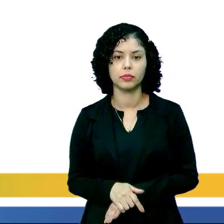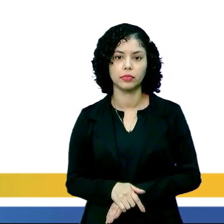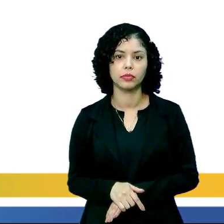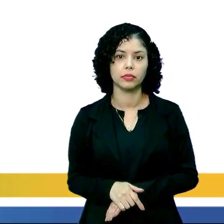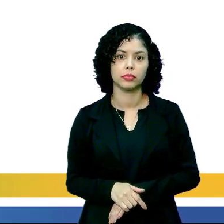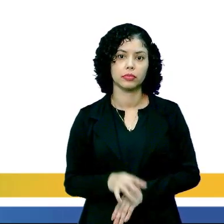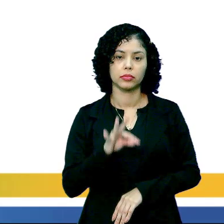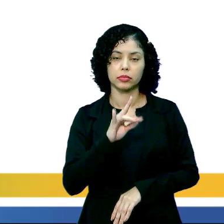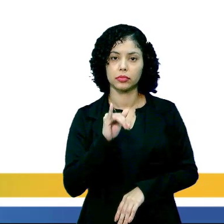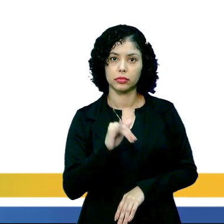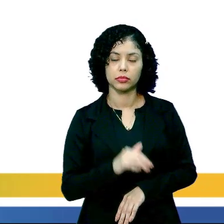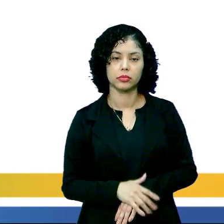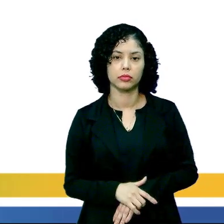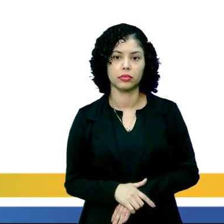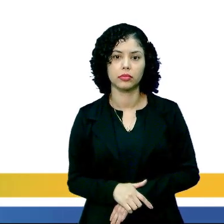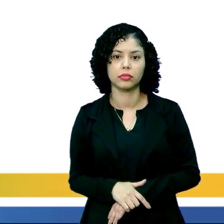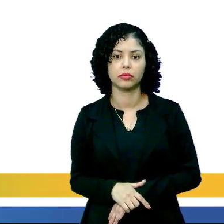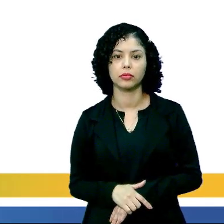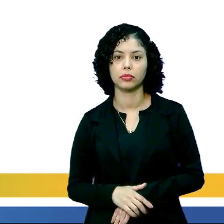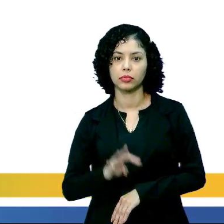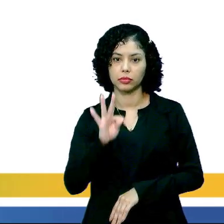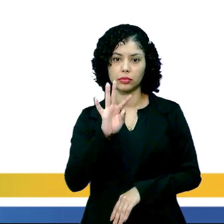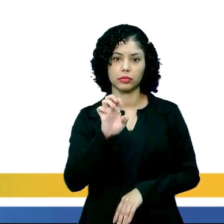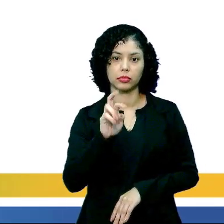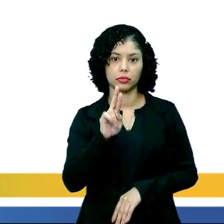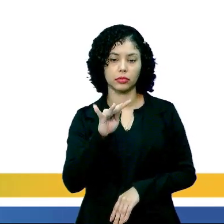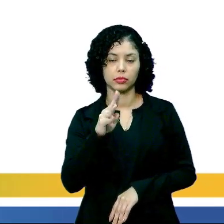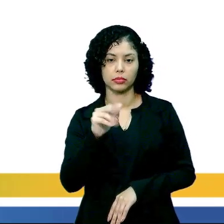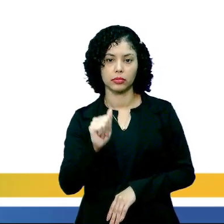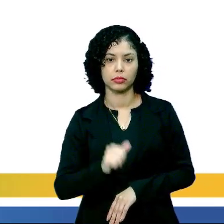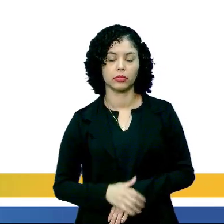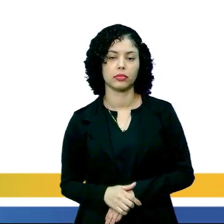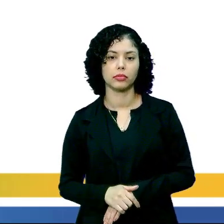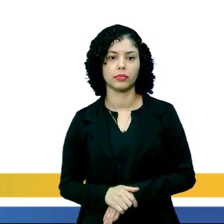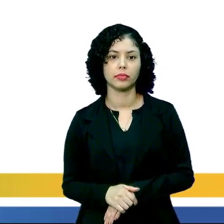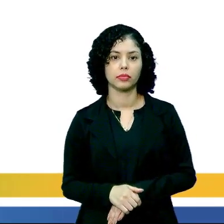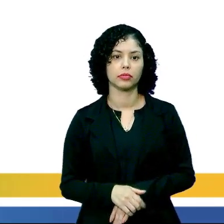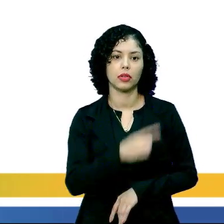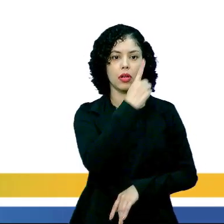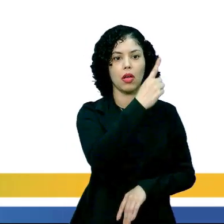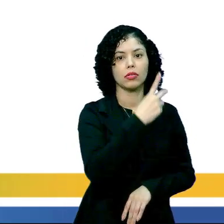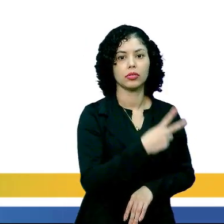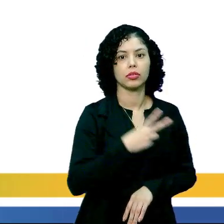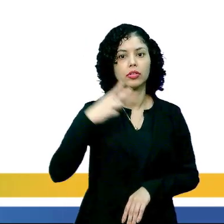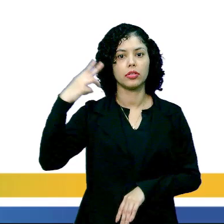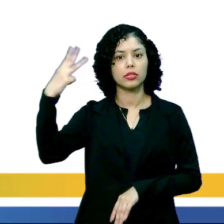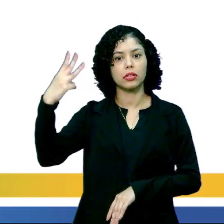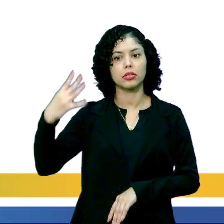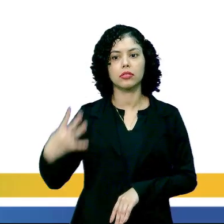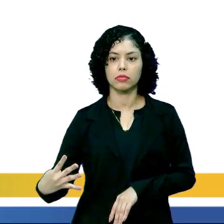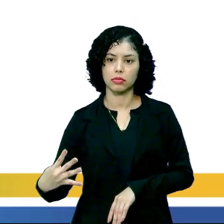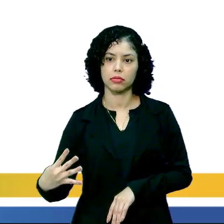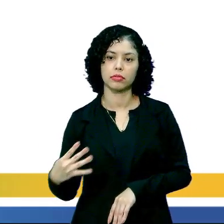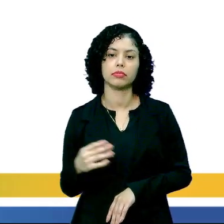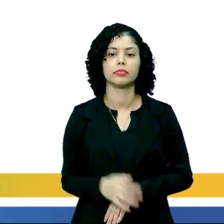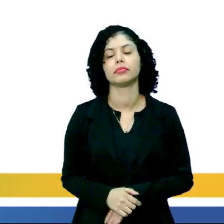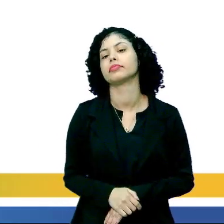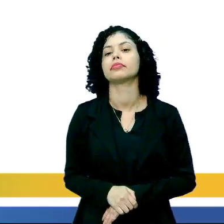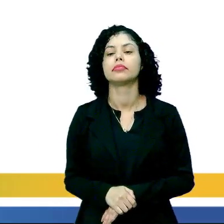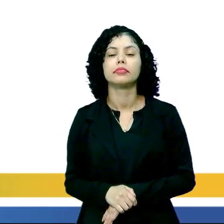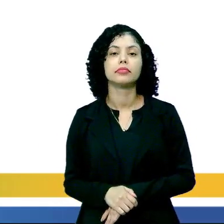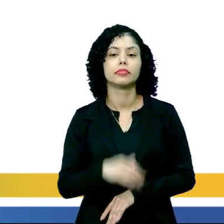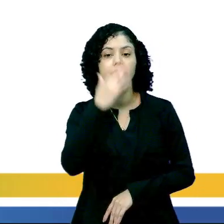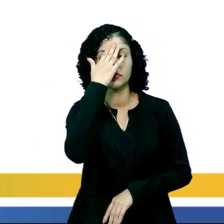uma de base se tem três é uma tribase se tem quatro é uma até trabalhos é importante lembrar que para ser